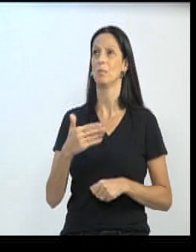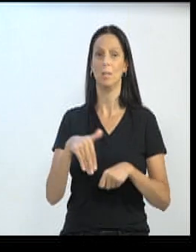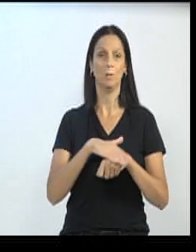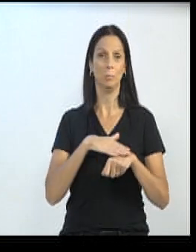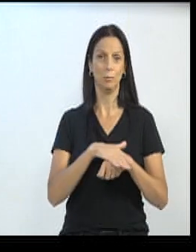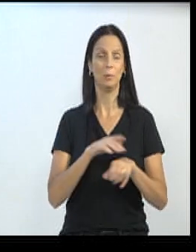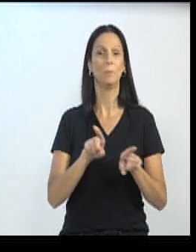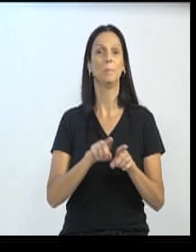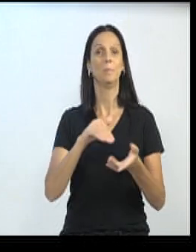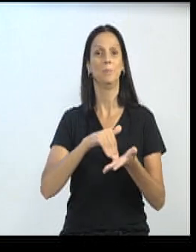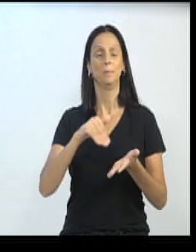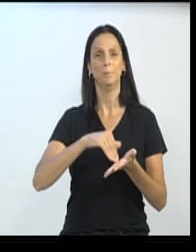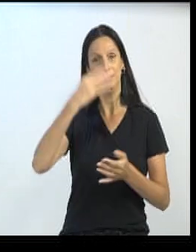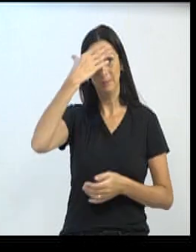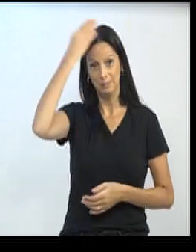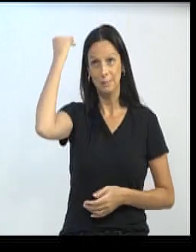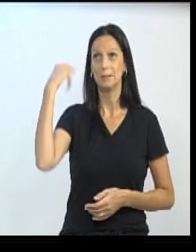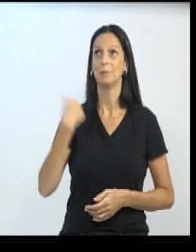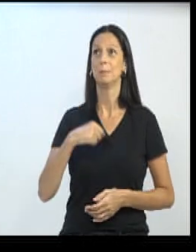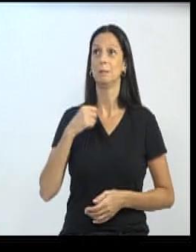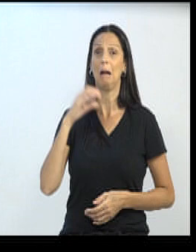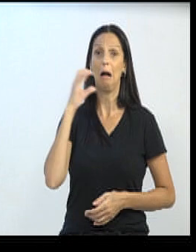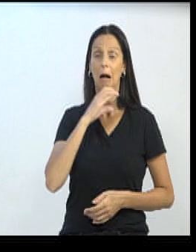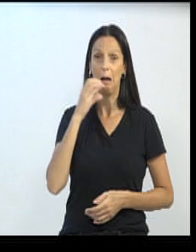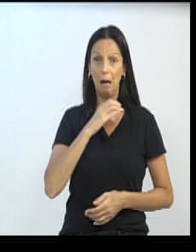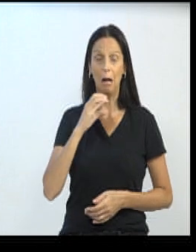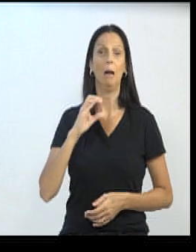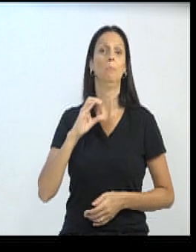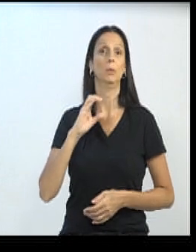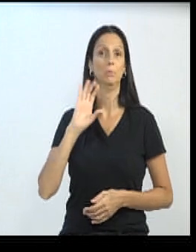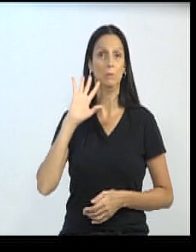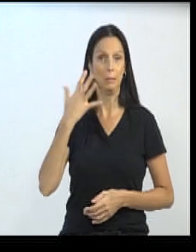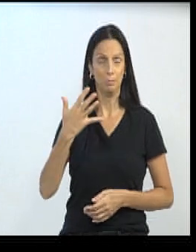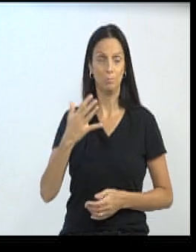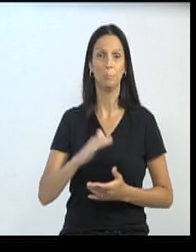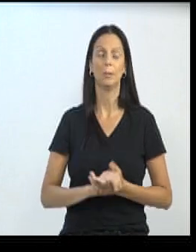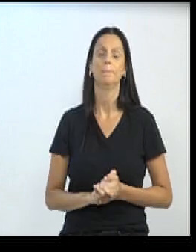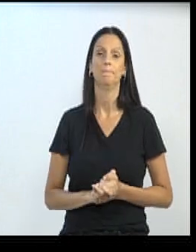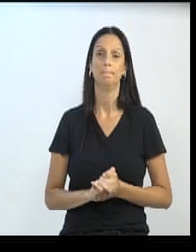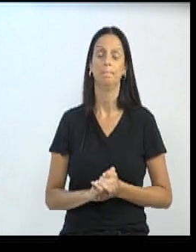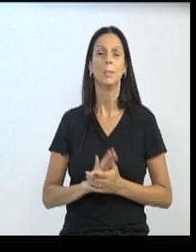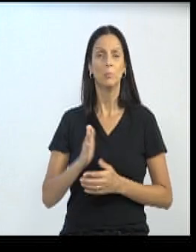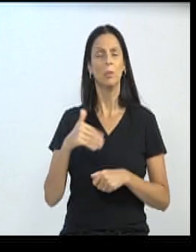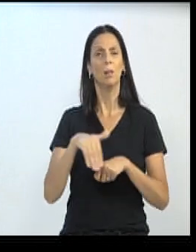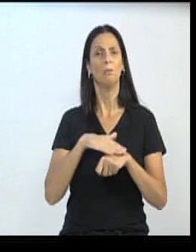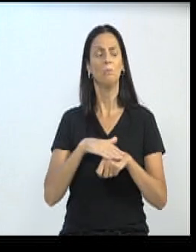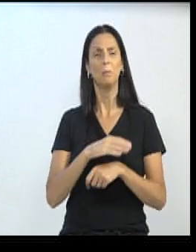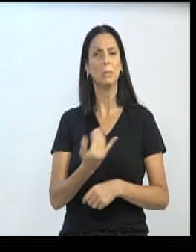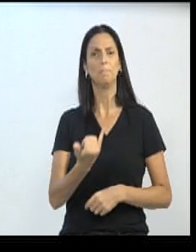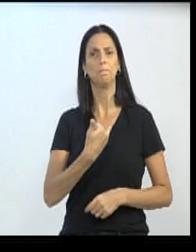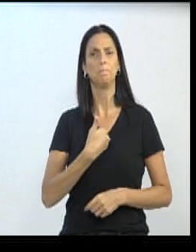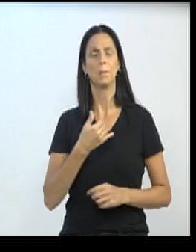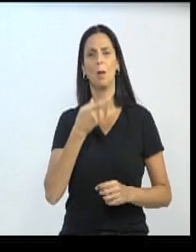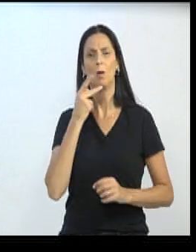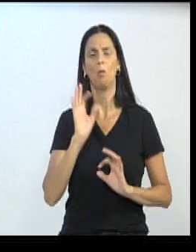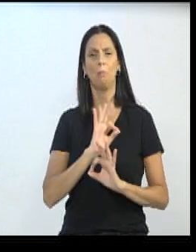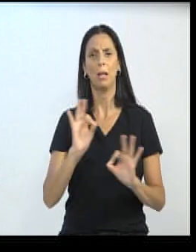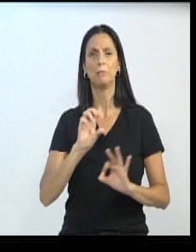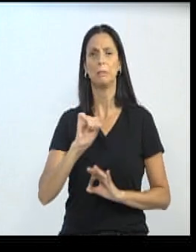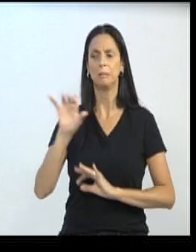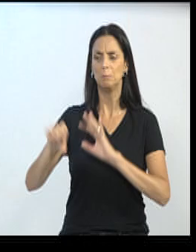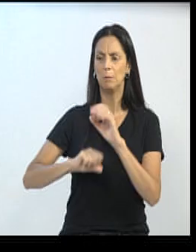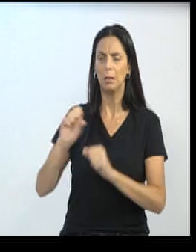isso aqui tem que ser resolvido mais rápido possível Ele disse que ia dar prioridade Mas até hoje não tive o retorno de que foi recolhido então